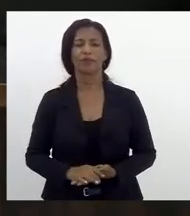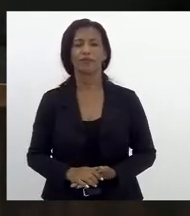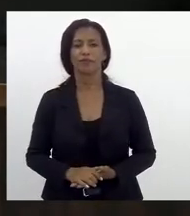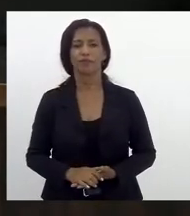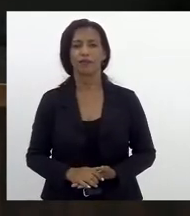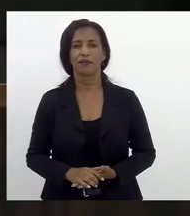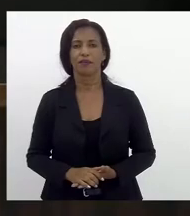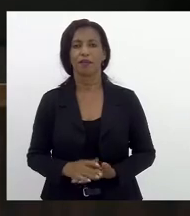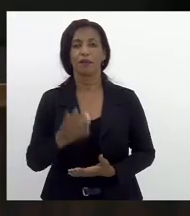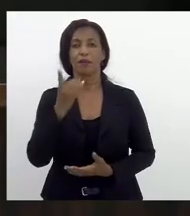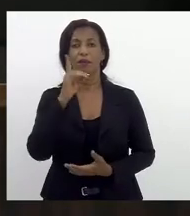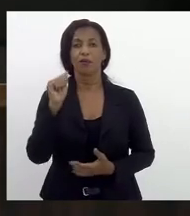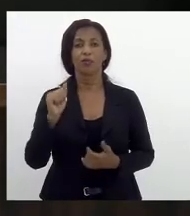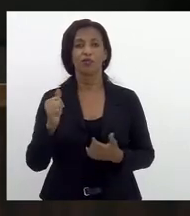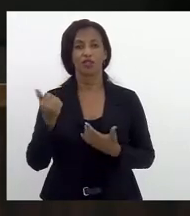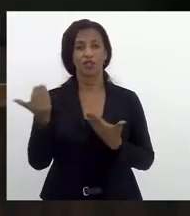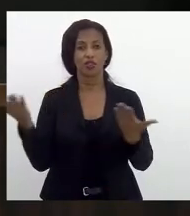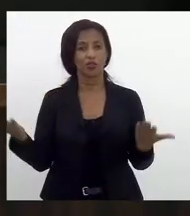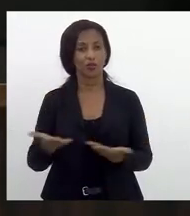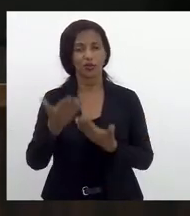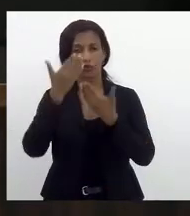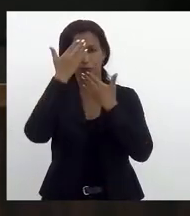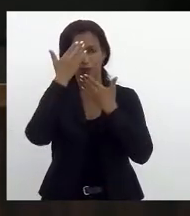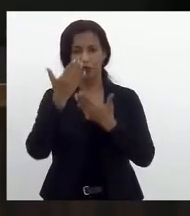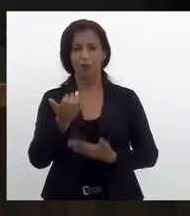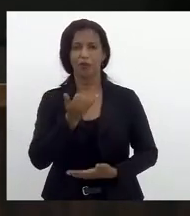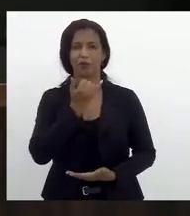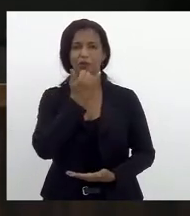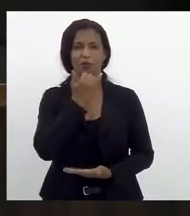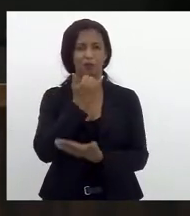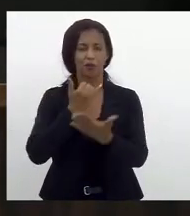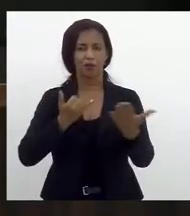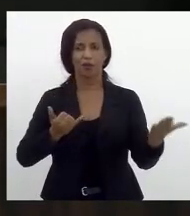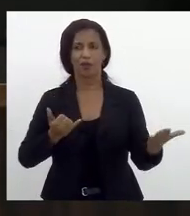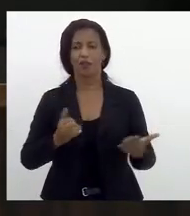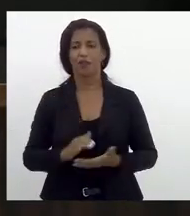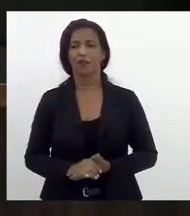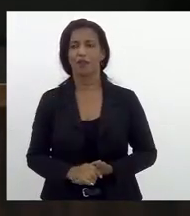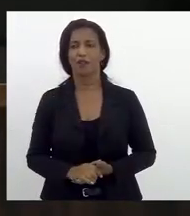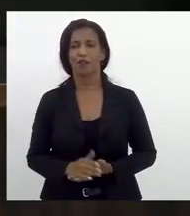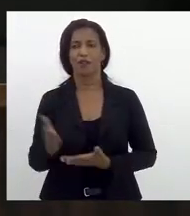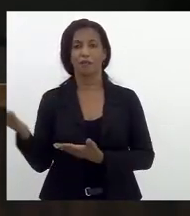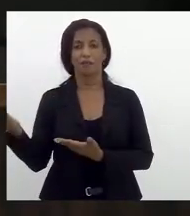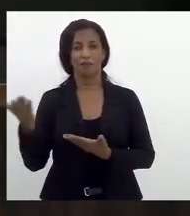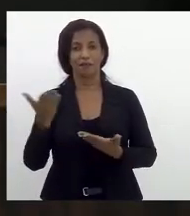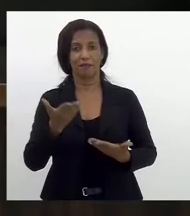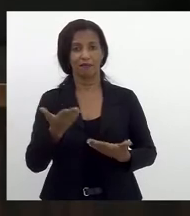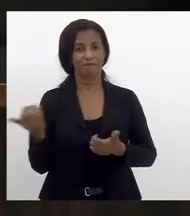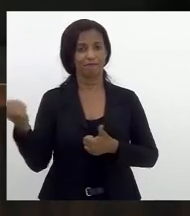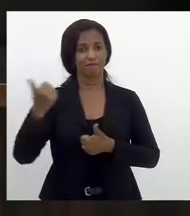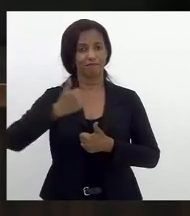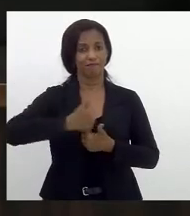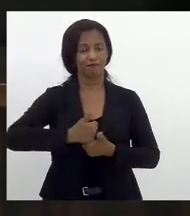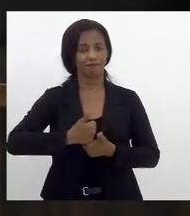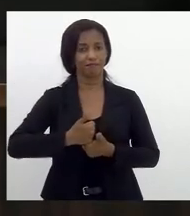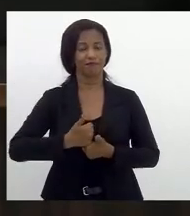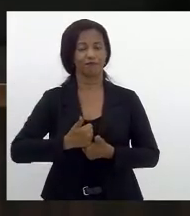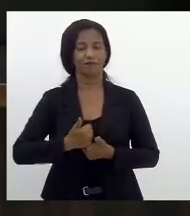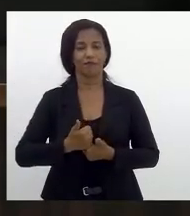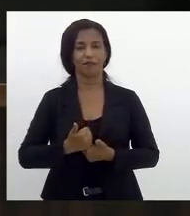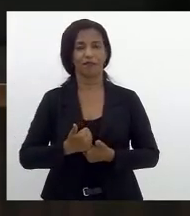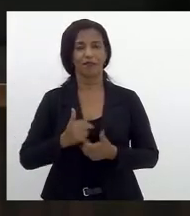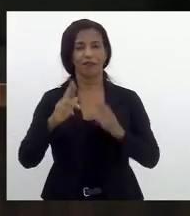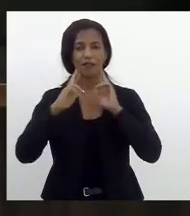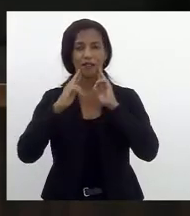deputadas pelo dia de hoje, meu muito obrigado, peço desculpa aos senhores e passo a presidência da presente